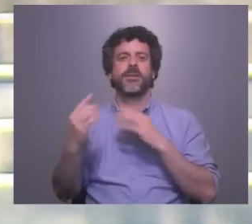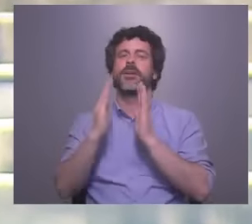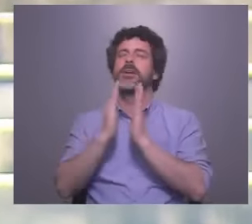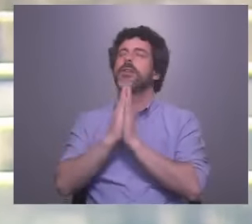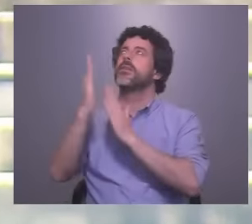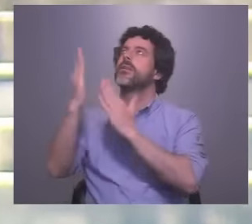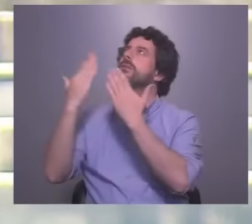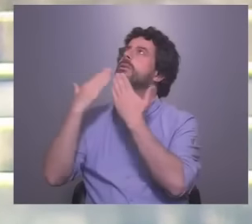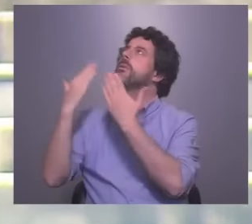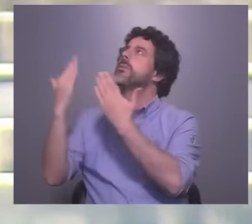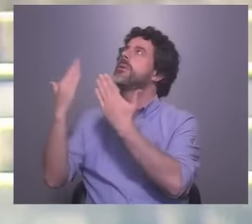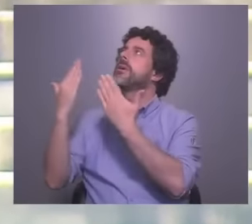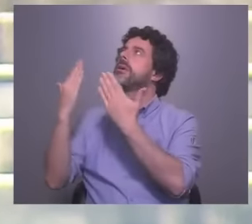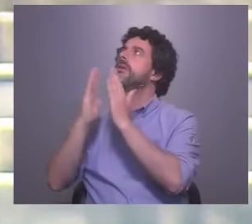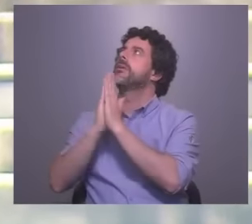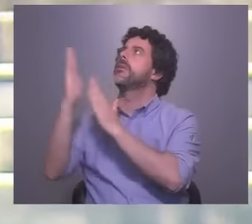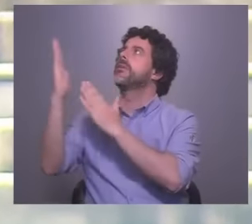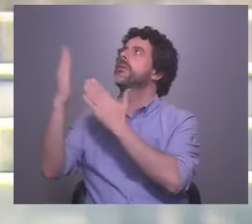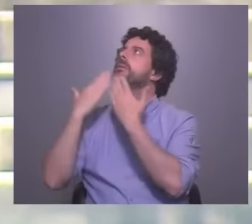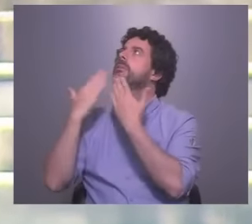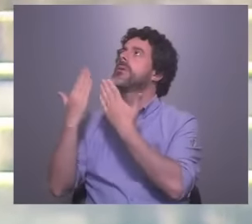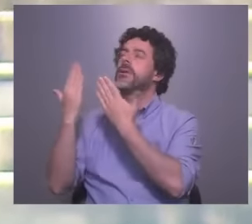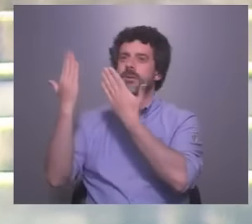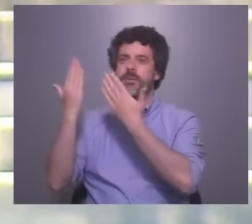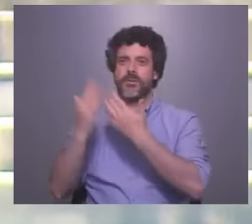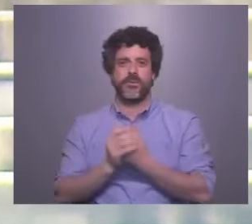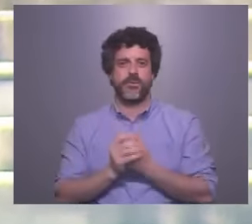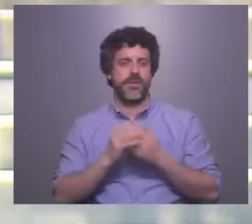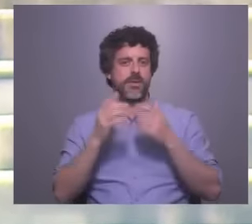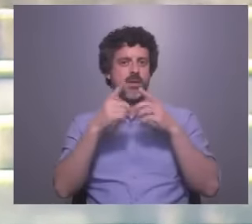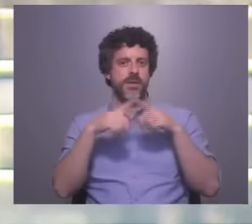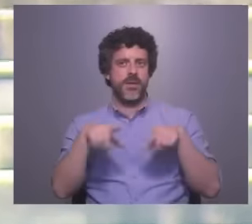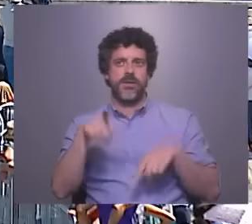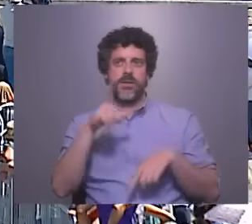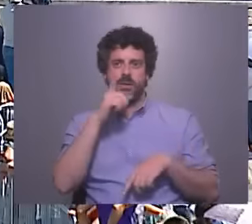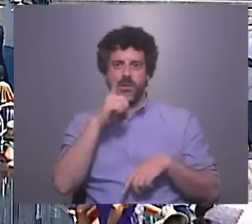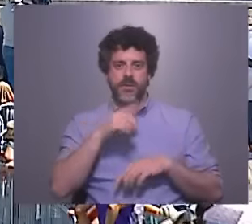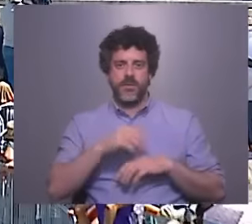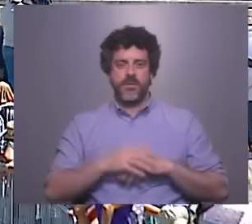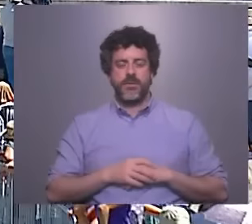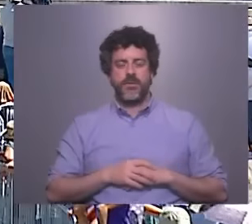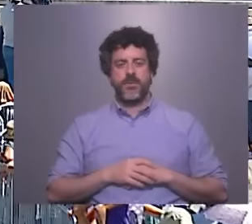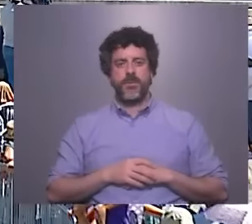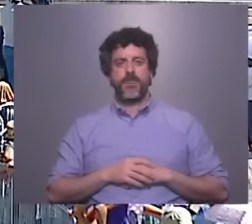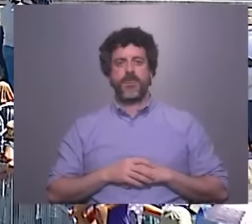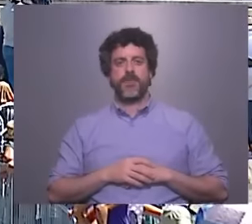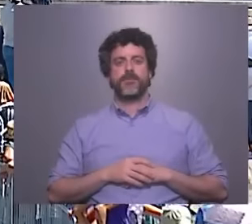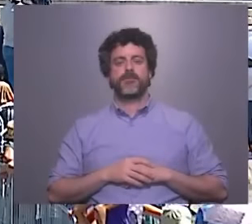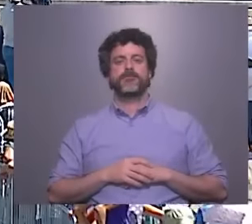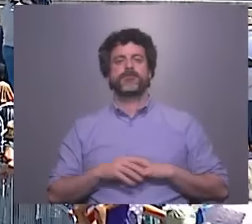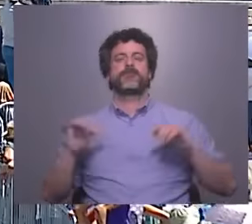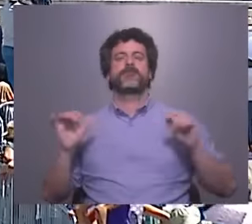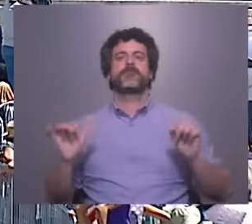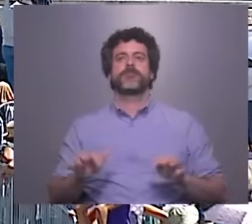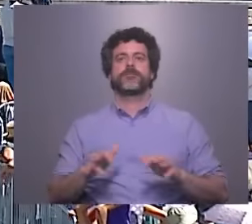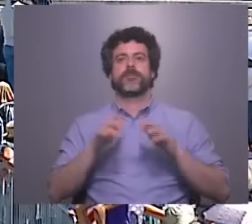Dizemos assim com voz plena, por tudo o que o Senhor faz por cada um de